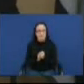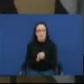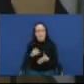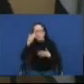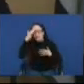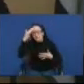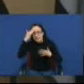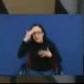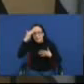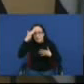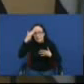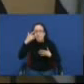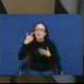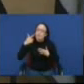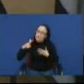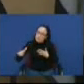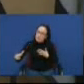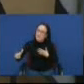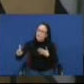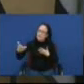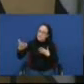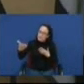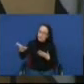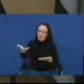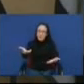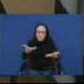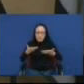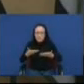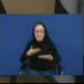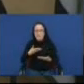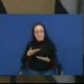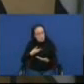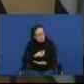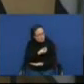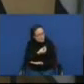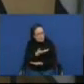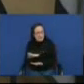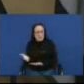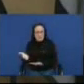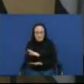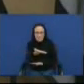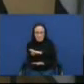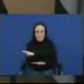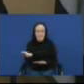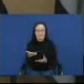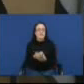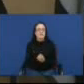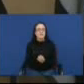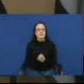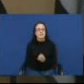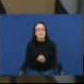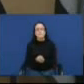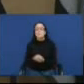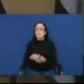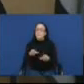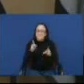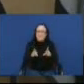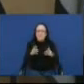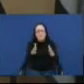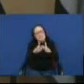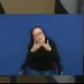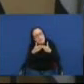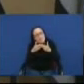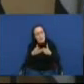queria agradecer mais uma vez aí a oportunidade que nos foi dada e pedir para que as pessoas ajudem a